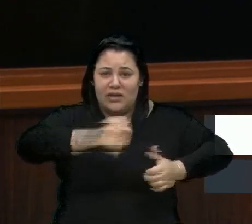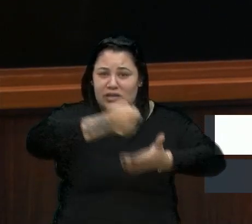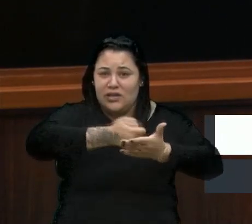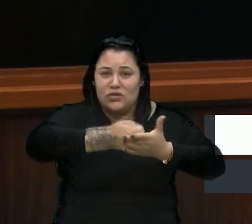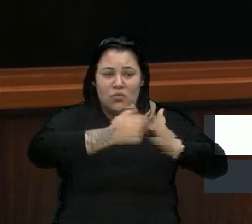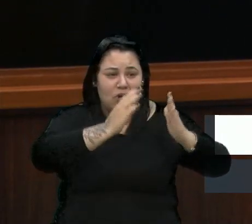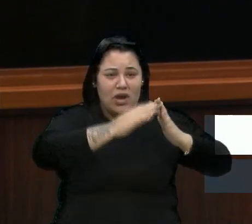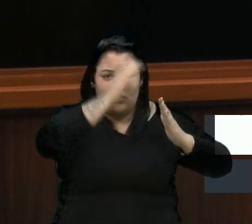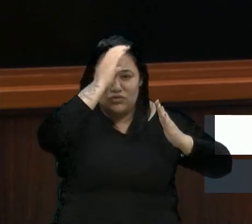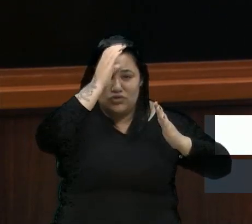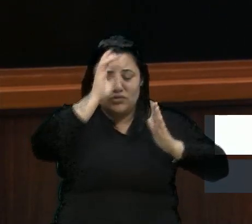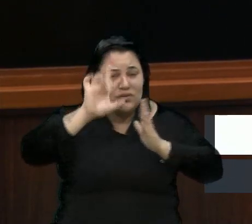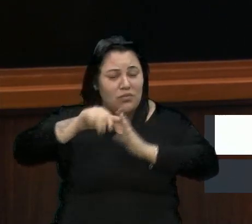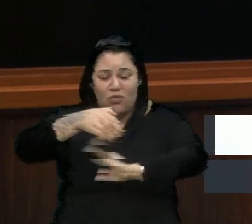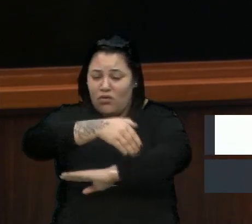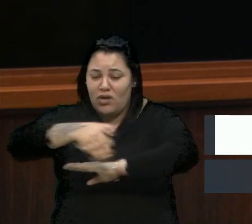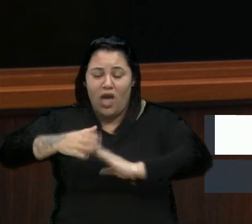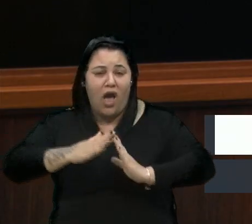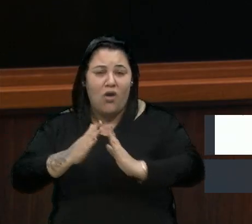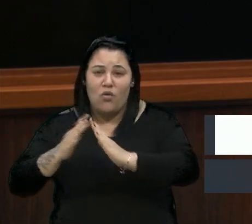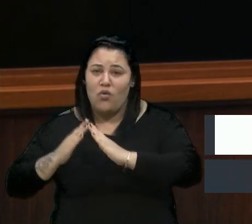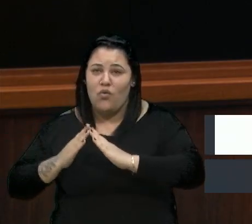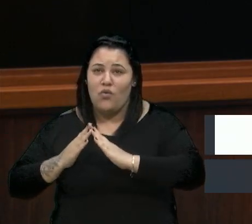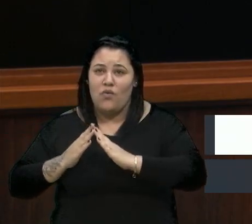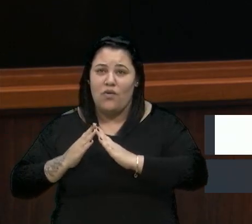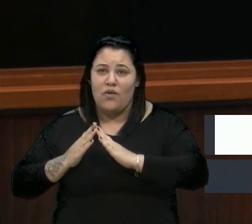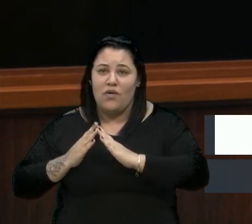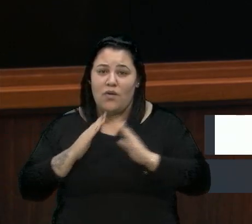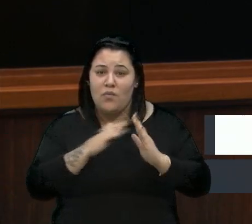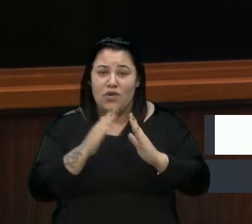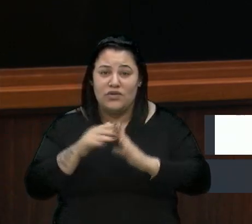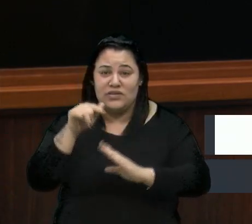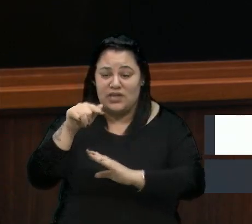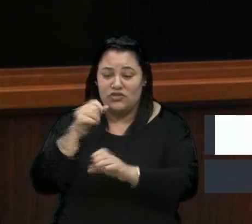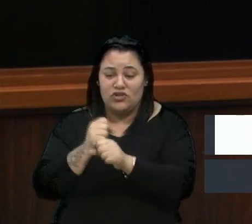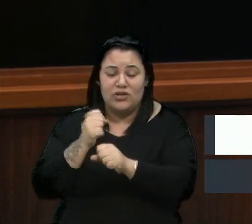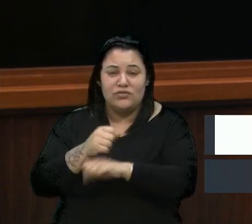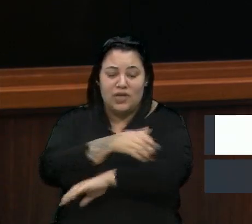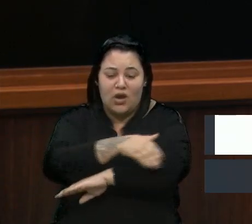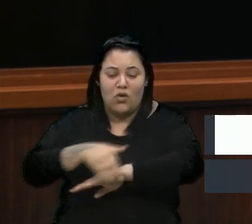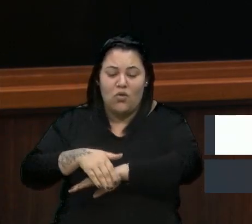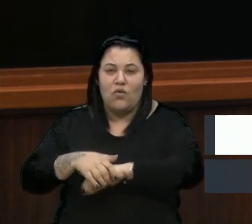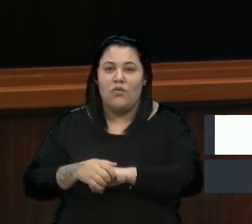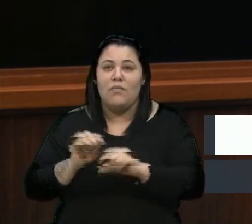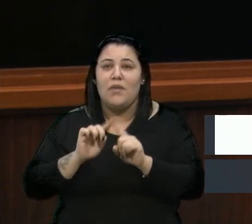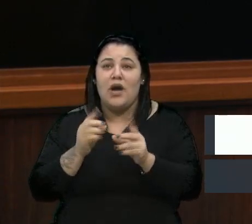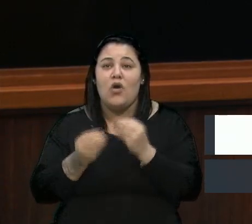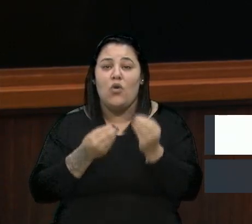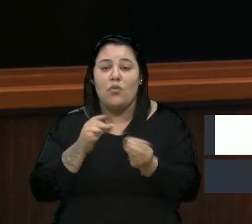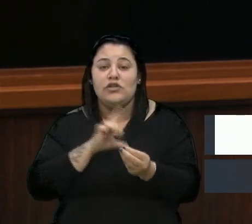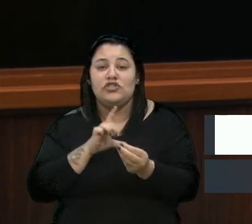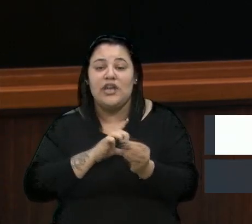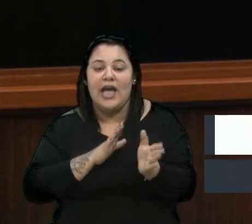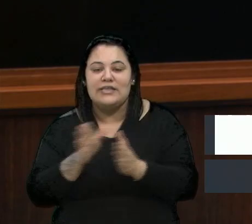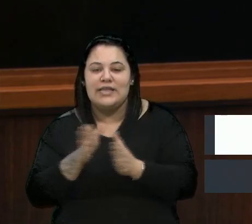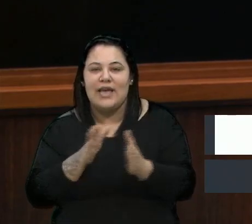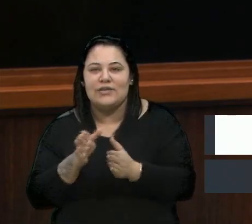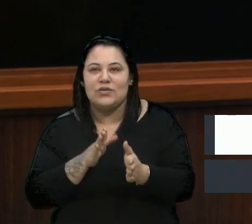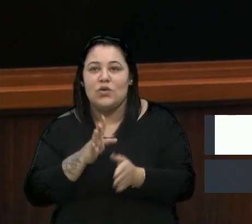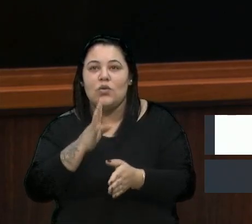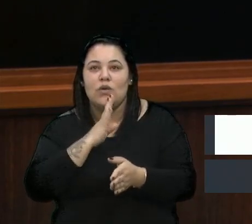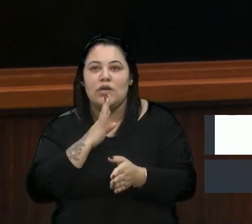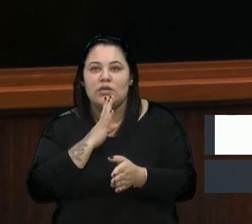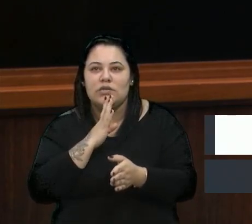depois ele foi morar nas ruas. Ele morou 7 anos na rua. Só que como ele tinha acesso, ele conheceu um grupo de